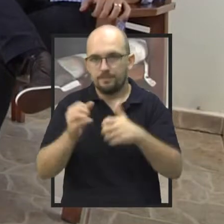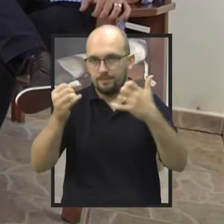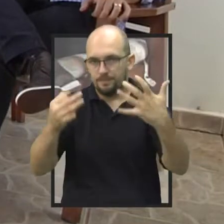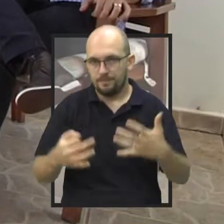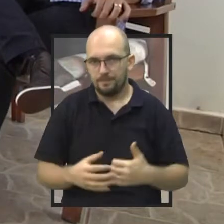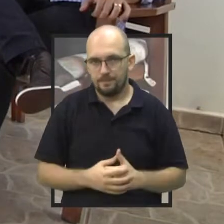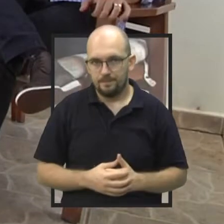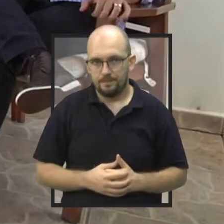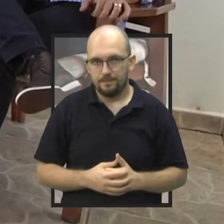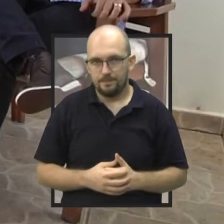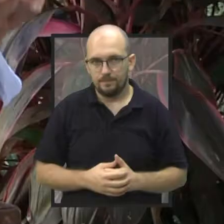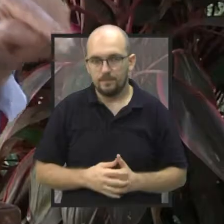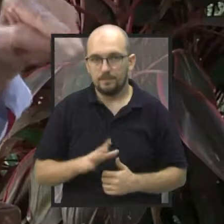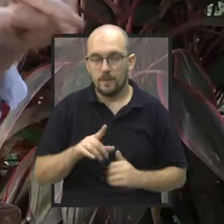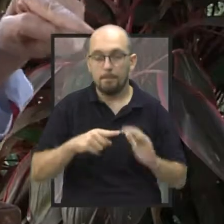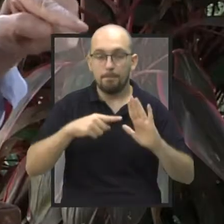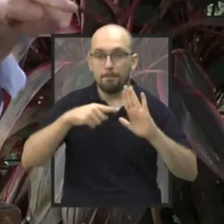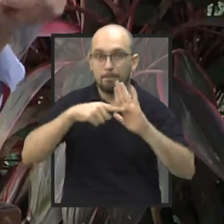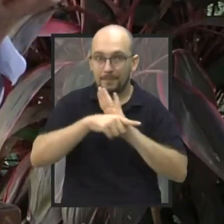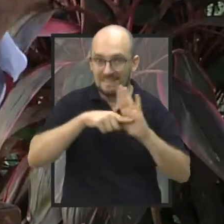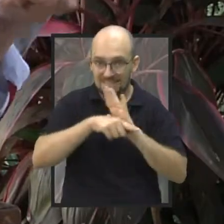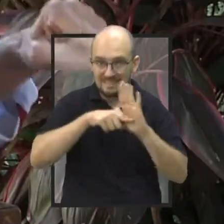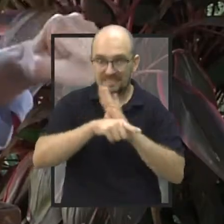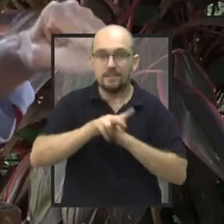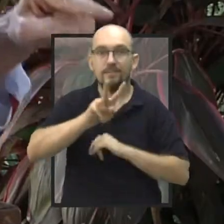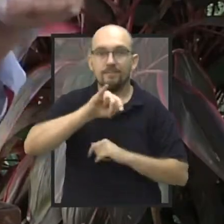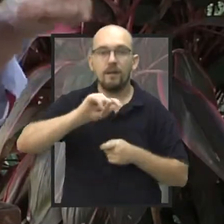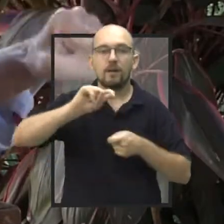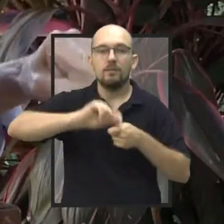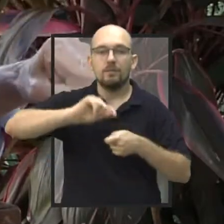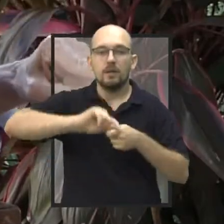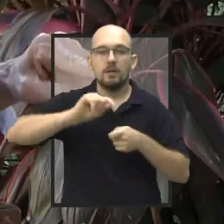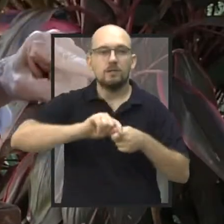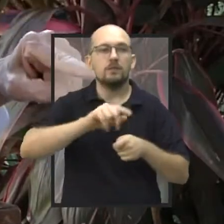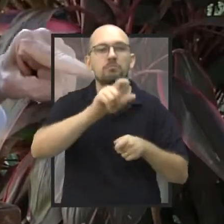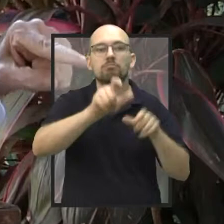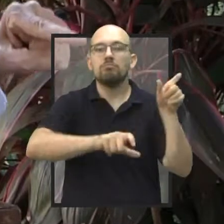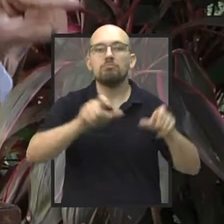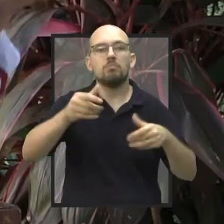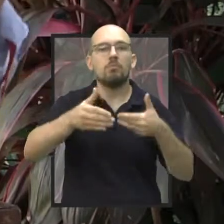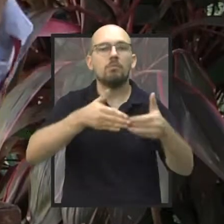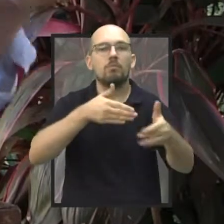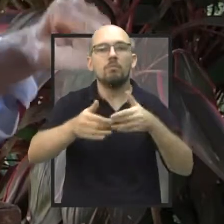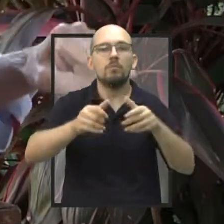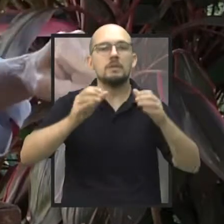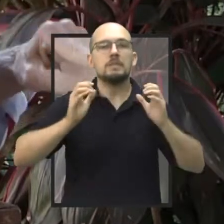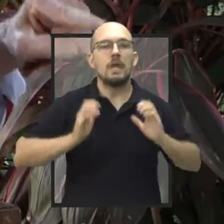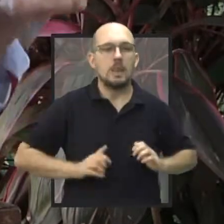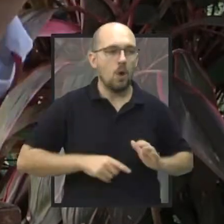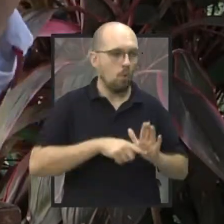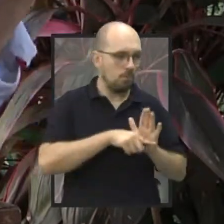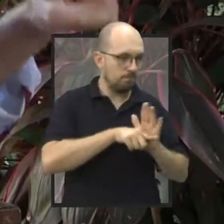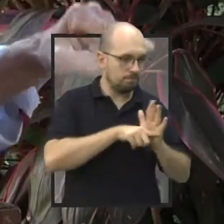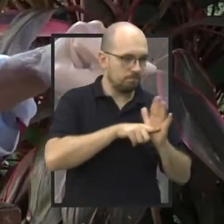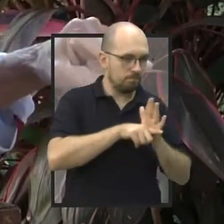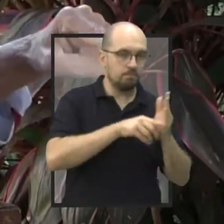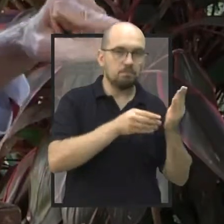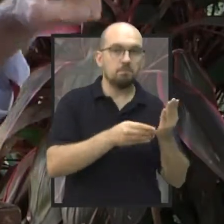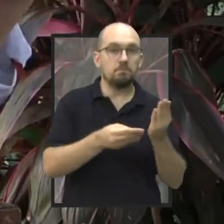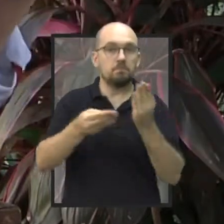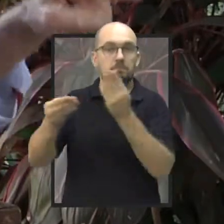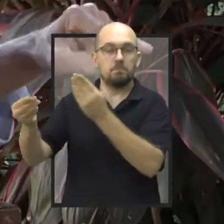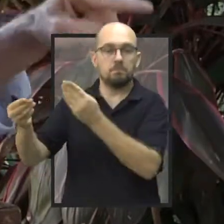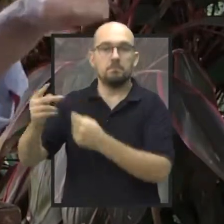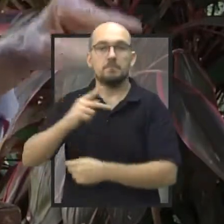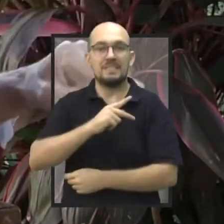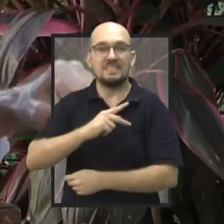a pesquisa será feita por requerimento do cidadão ao presidente da Câmara para designação